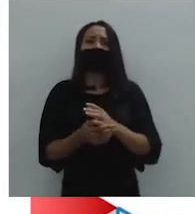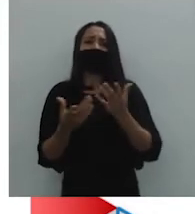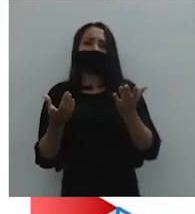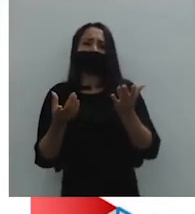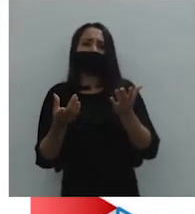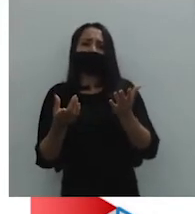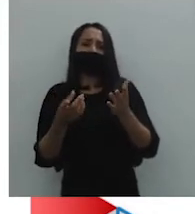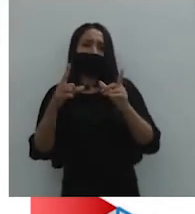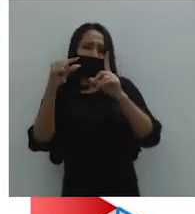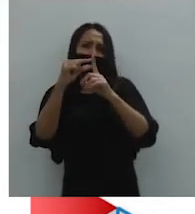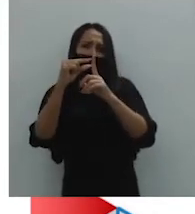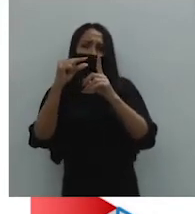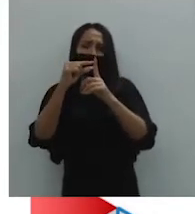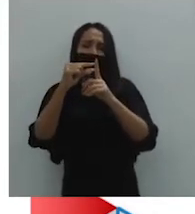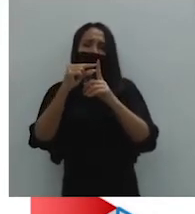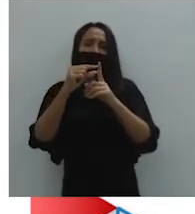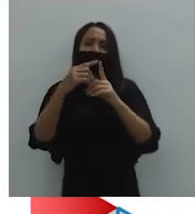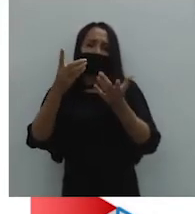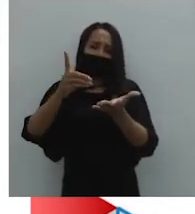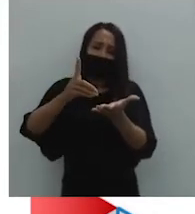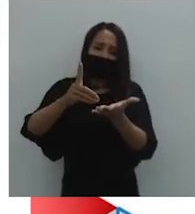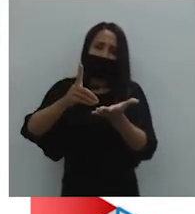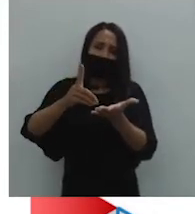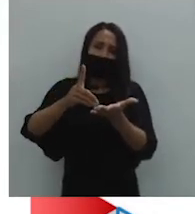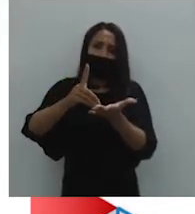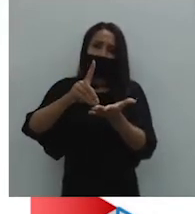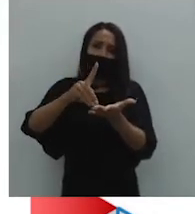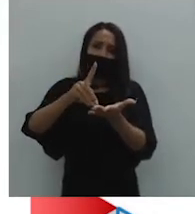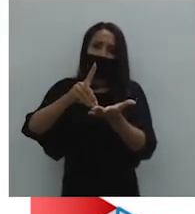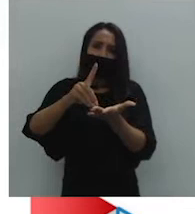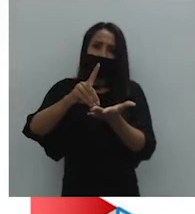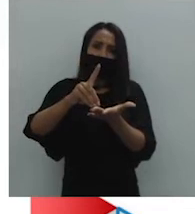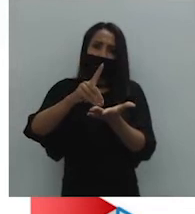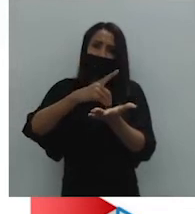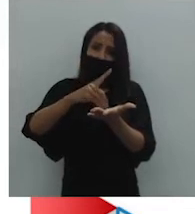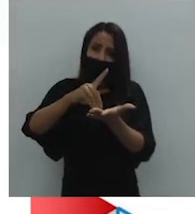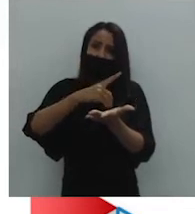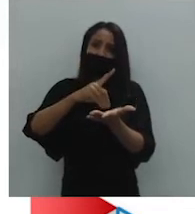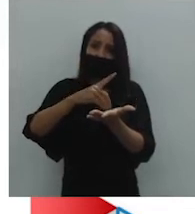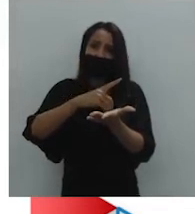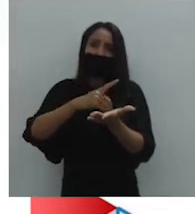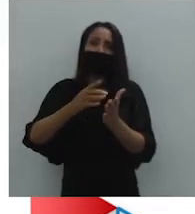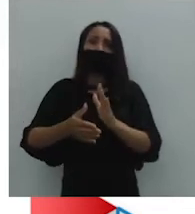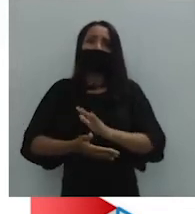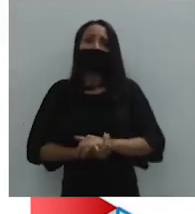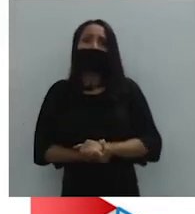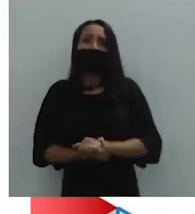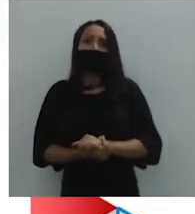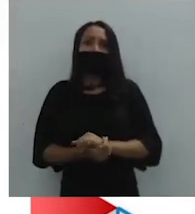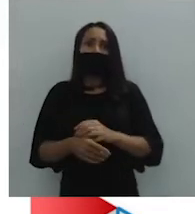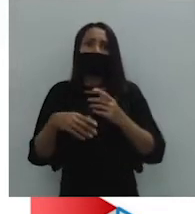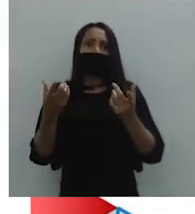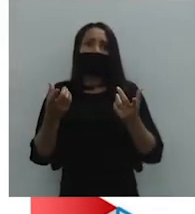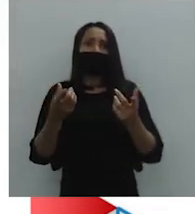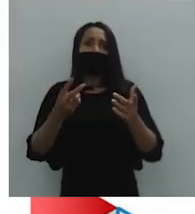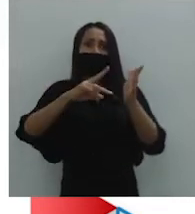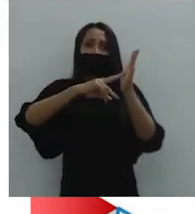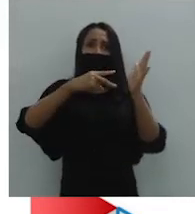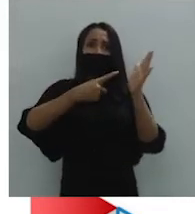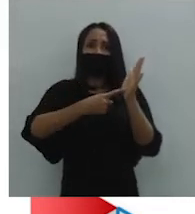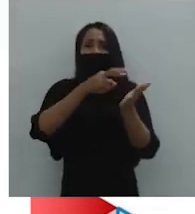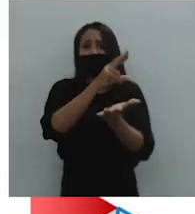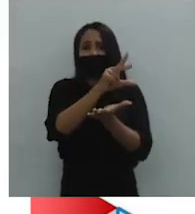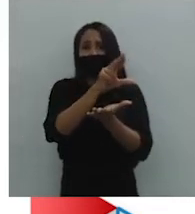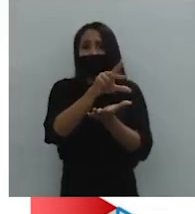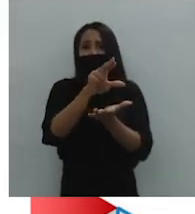a palavra espaço, né? Constataríamos que há uma grande quantidade de significados. Mas